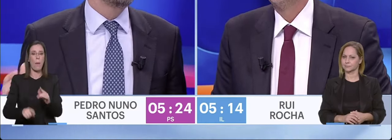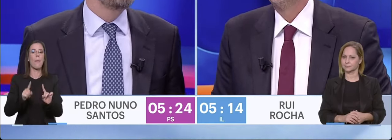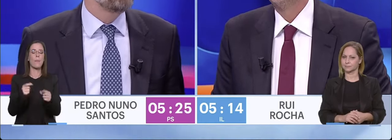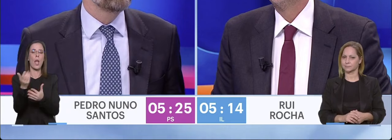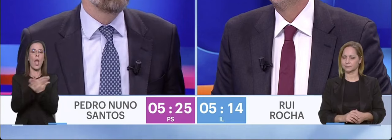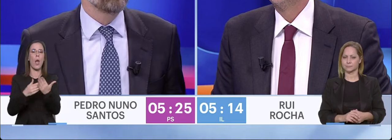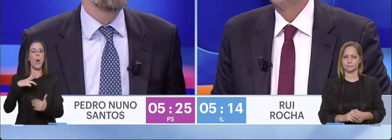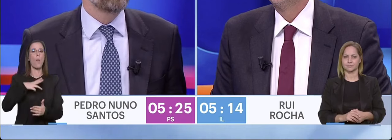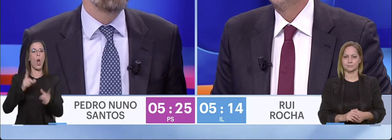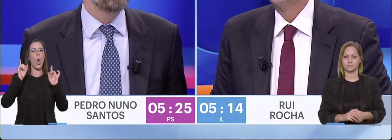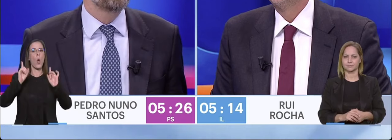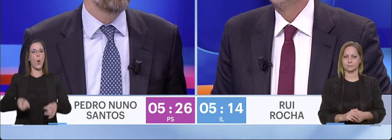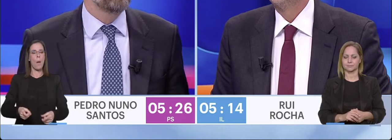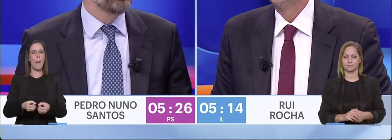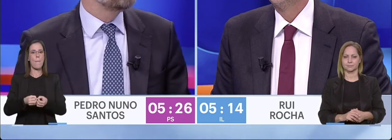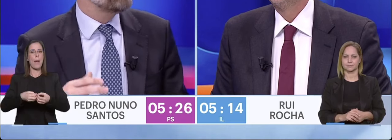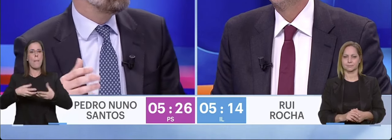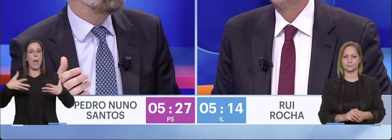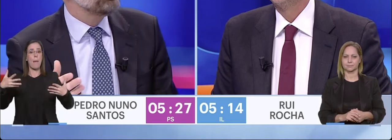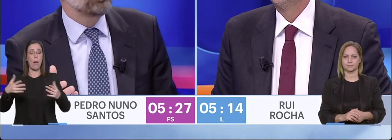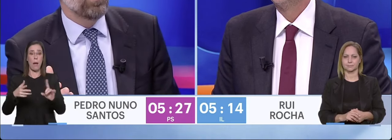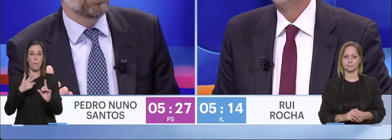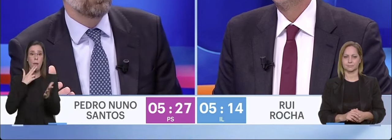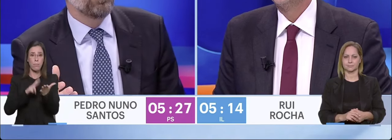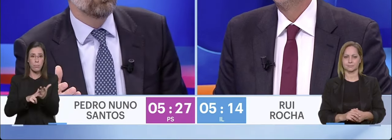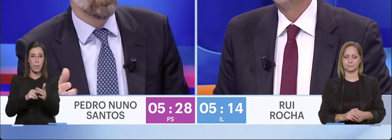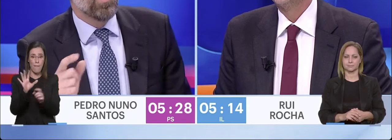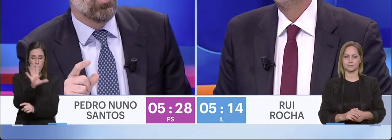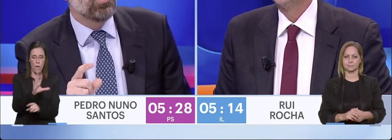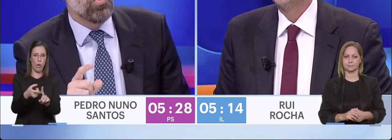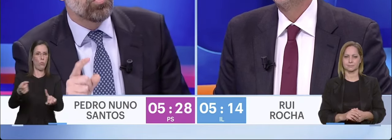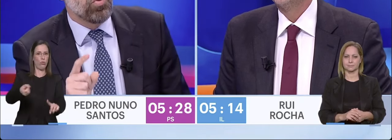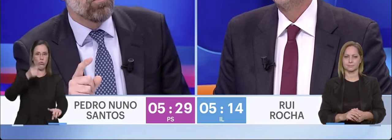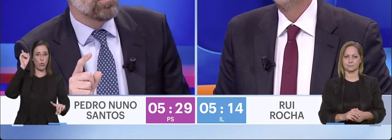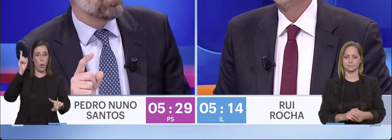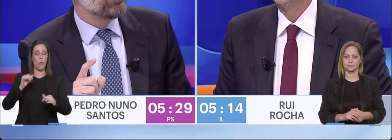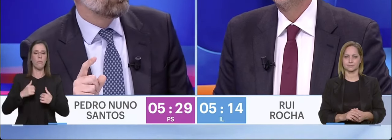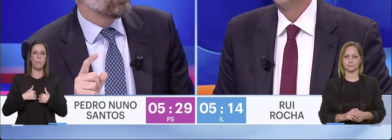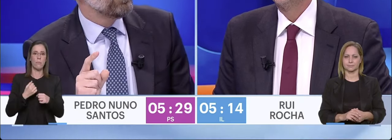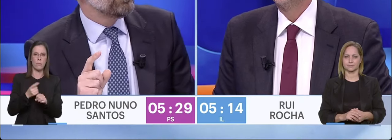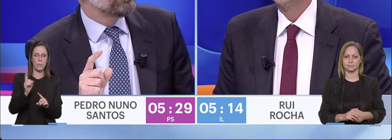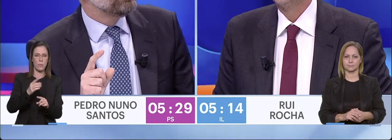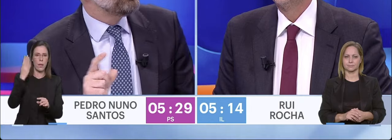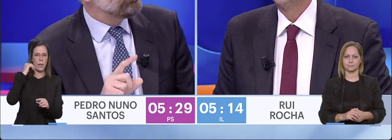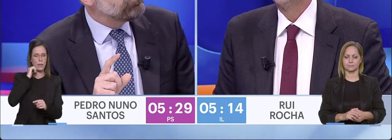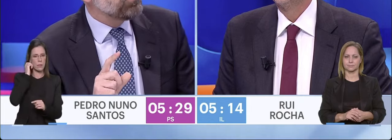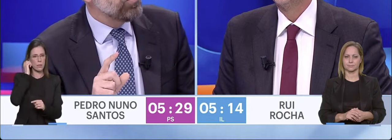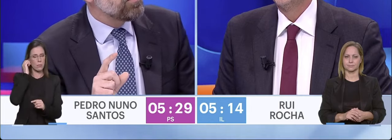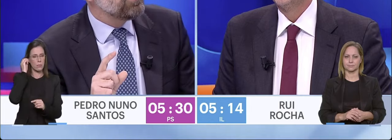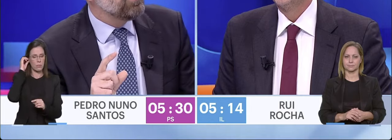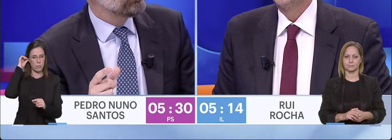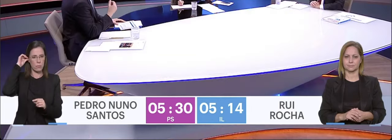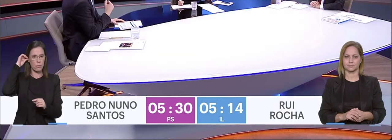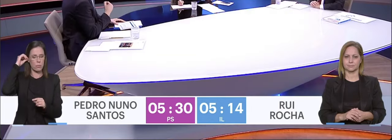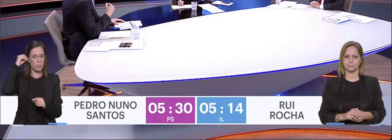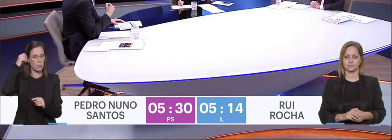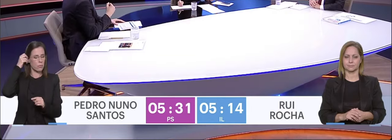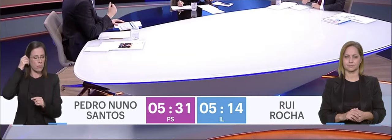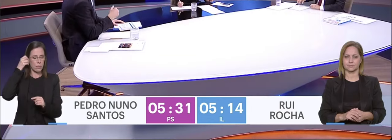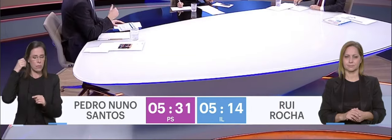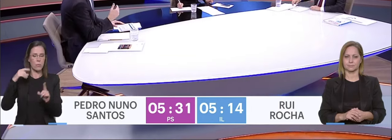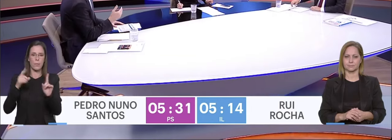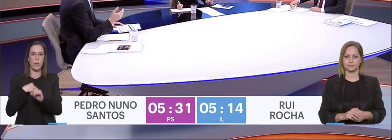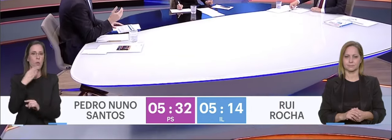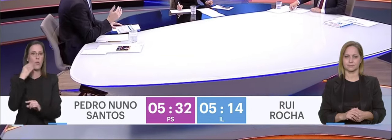a economia Portuguesa vai começar a Florescer só que não funciona assim e os nossos jov já não funcionou assim noutros países não não funciona assim porque os nossos